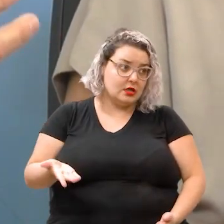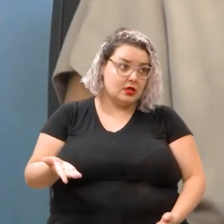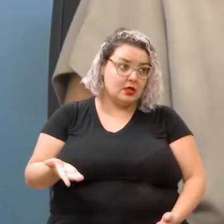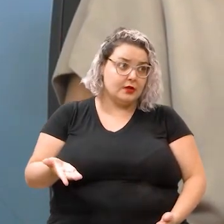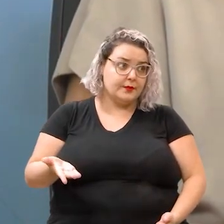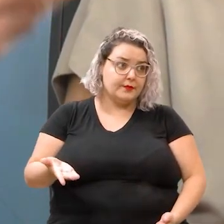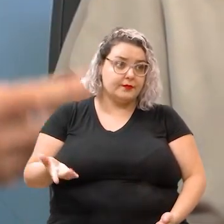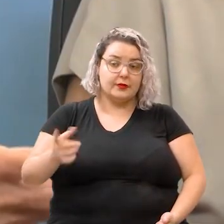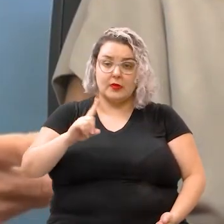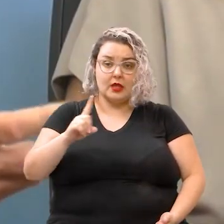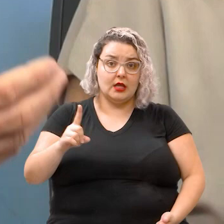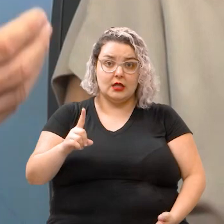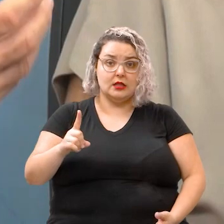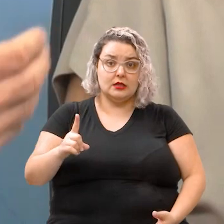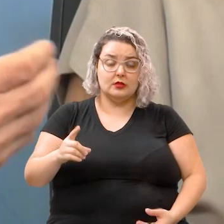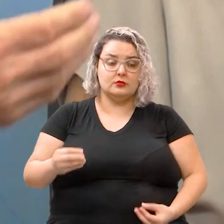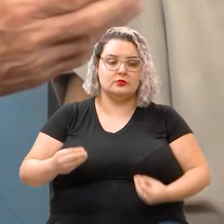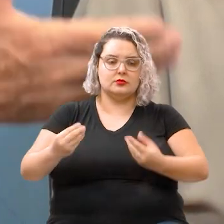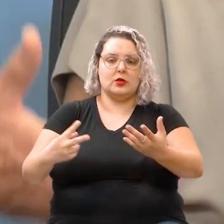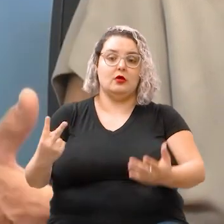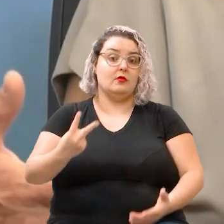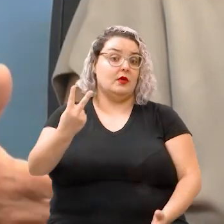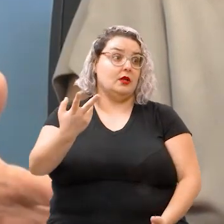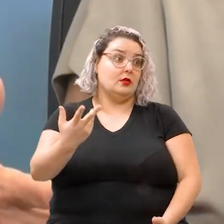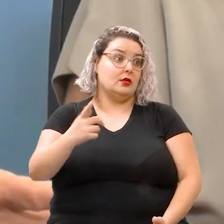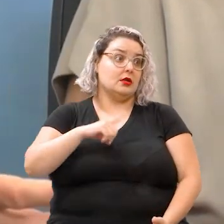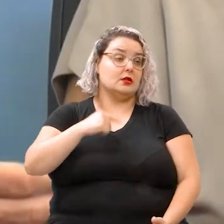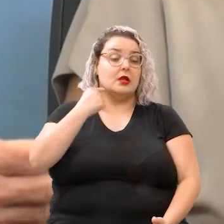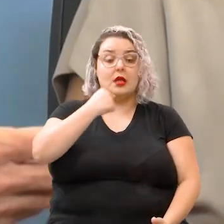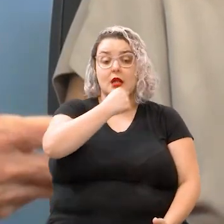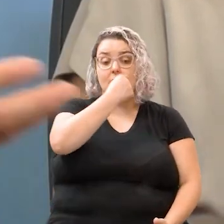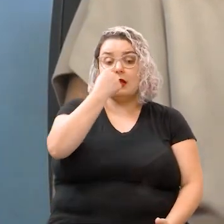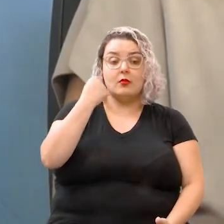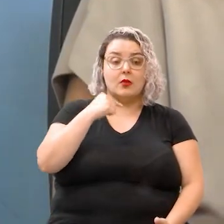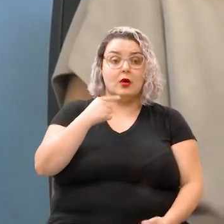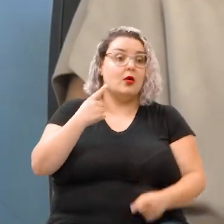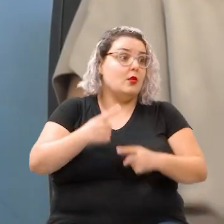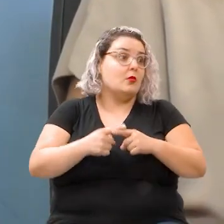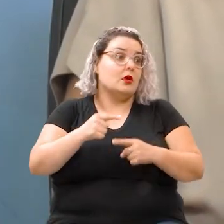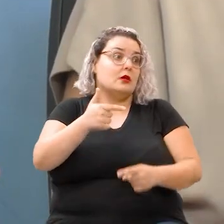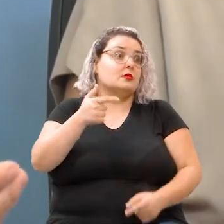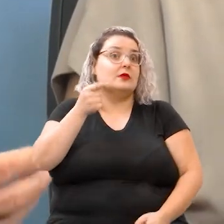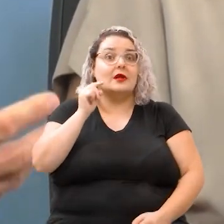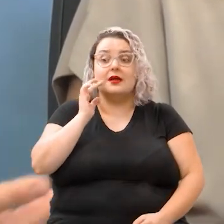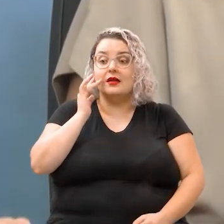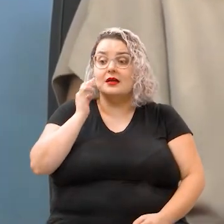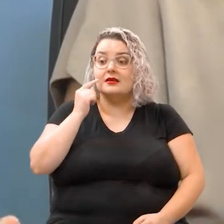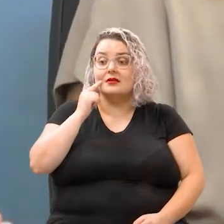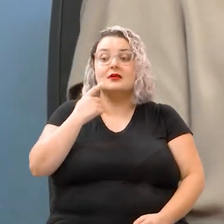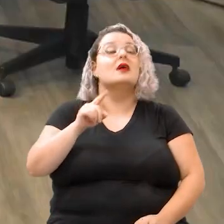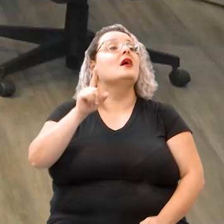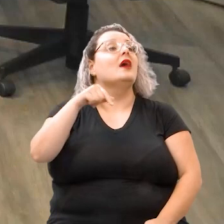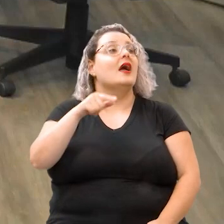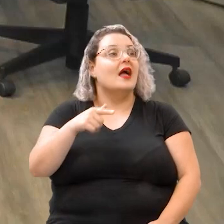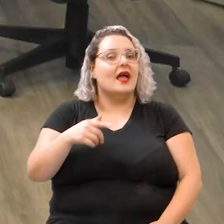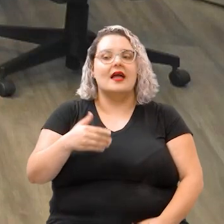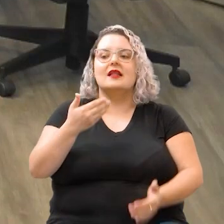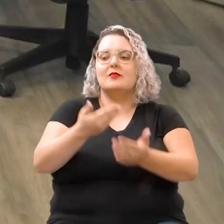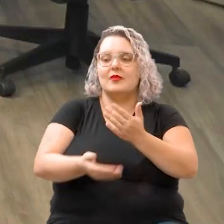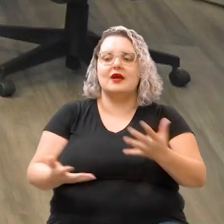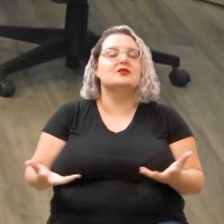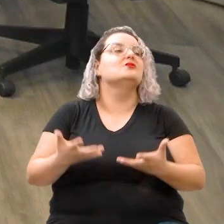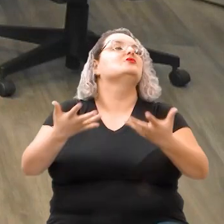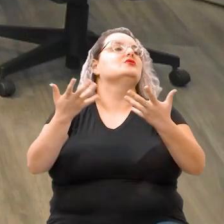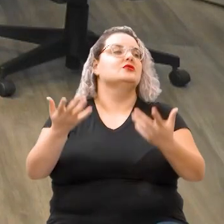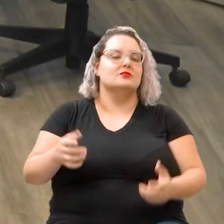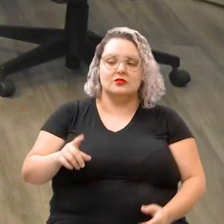não acredita algo que possa ter na boca dele por ele não ter dente. Então, não é Ele real. perde aquele estímulo. Então, mas